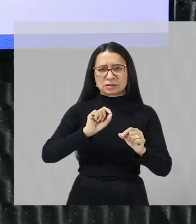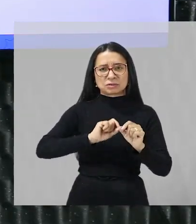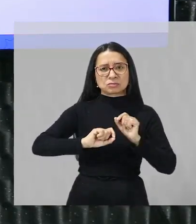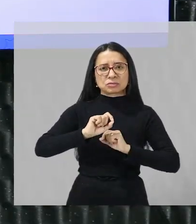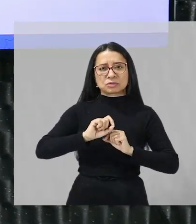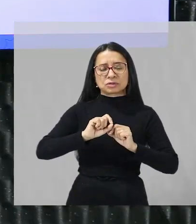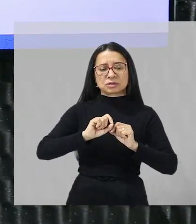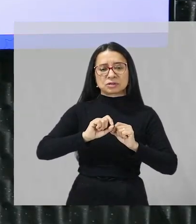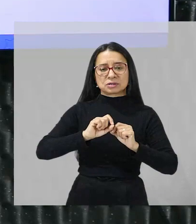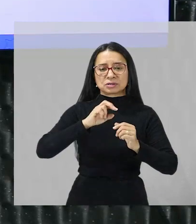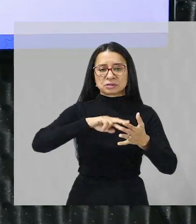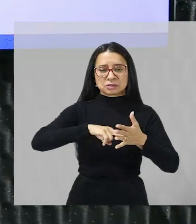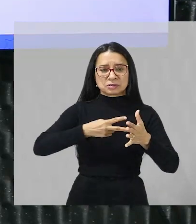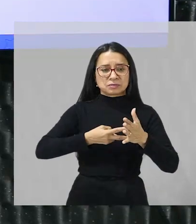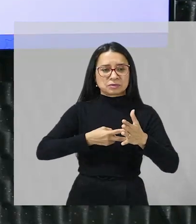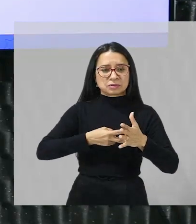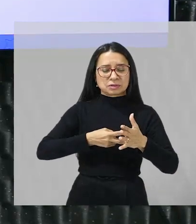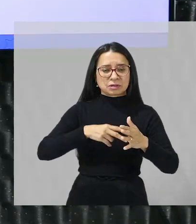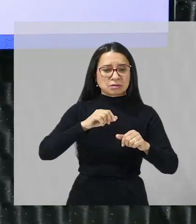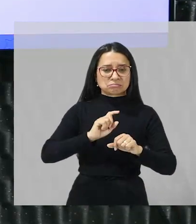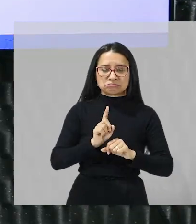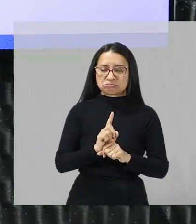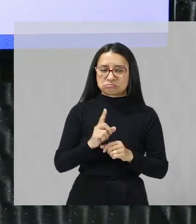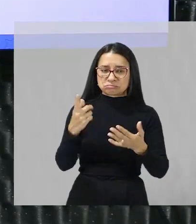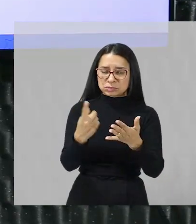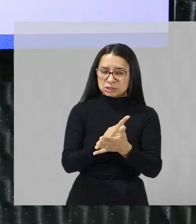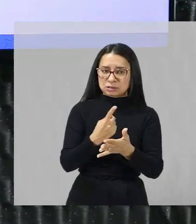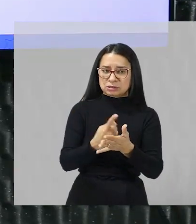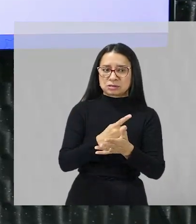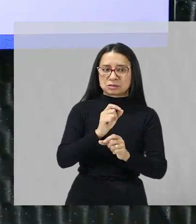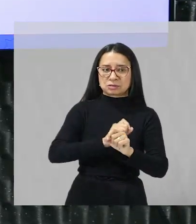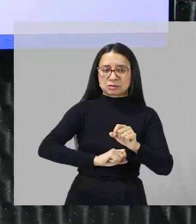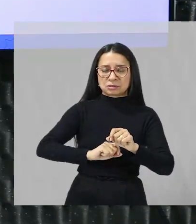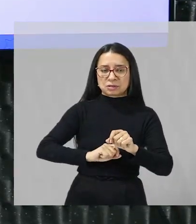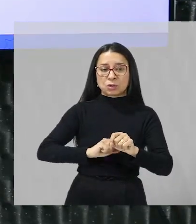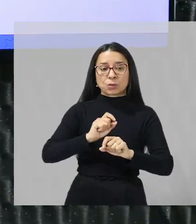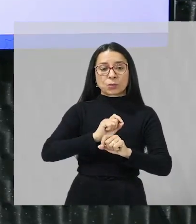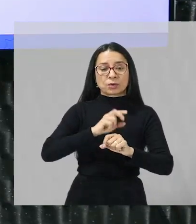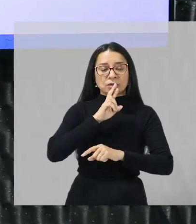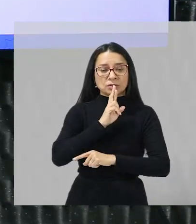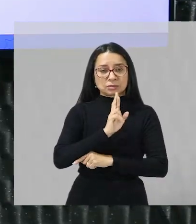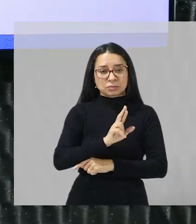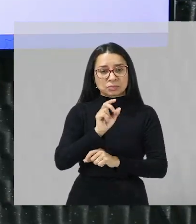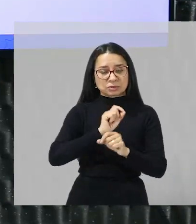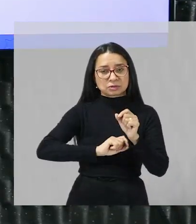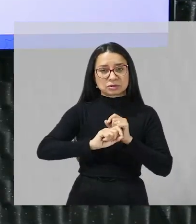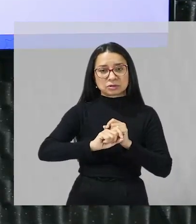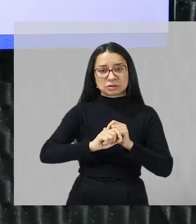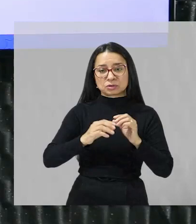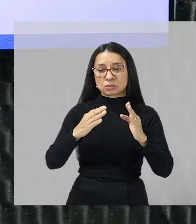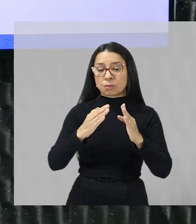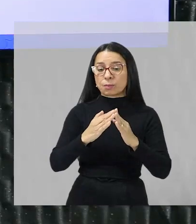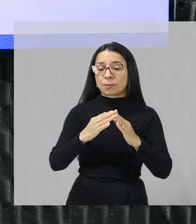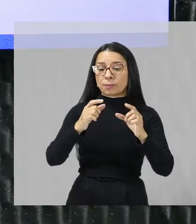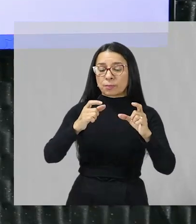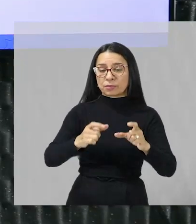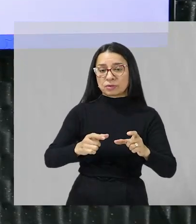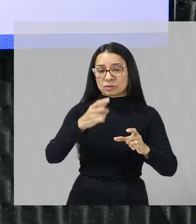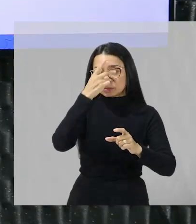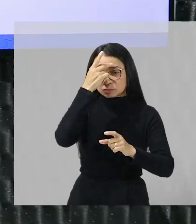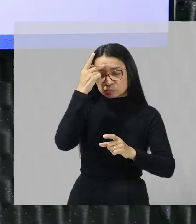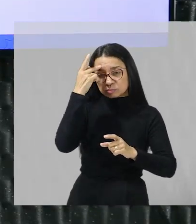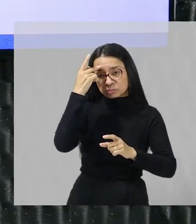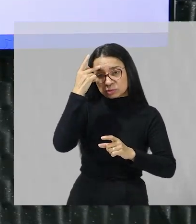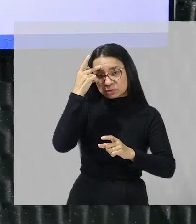vereador, deputado, etc. Mas isso é um efeito, não é uma causa. A gente está atrás da causa, lembra? A